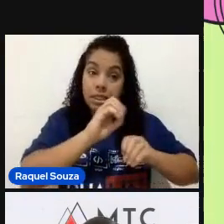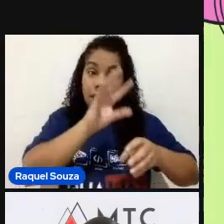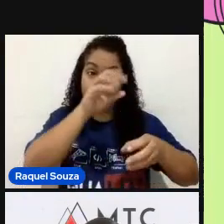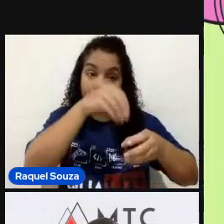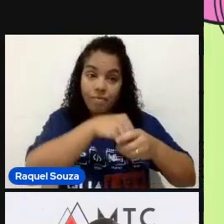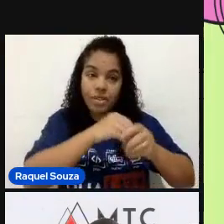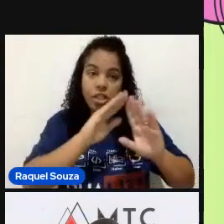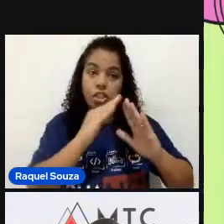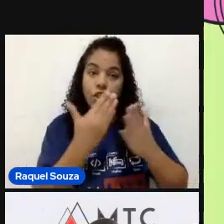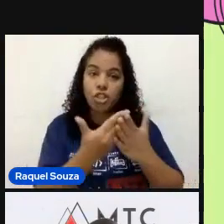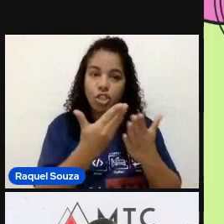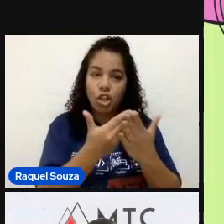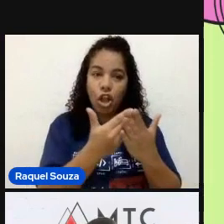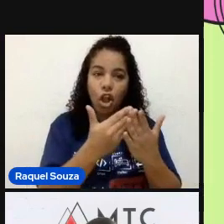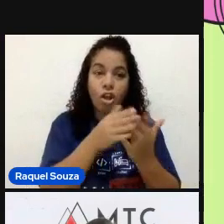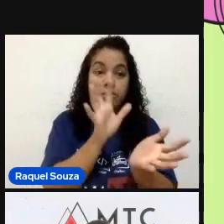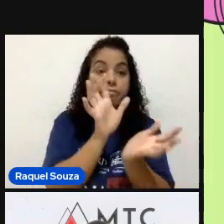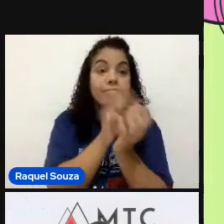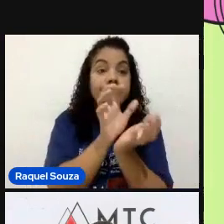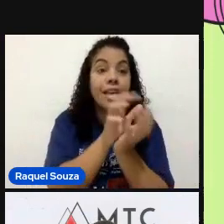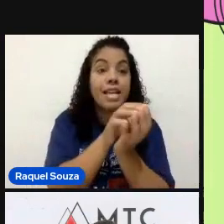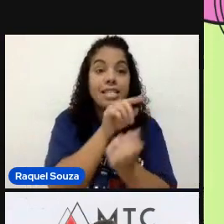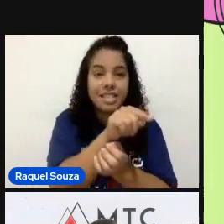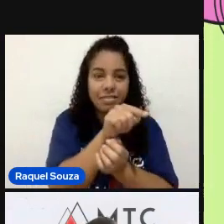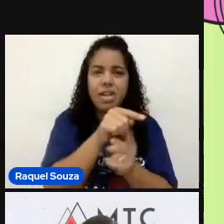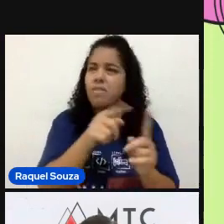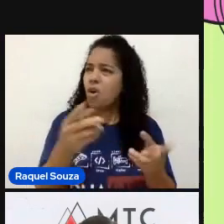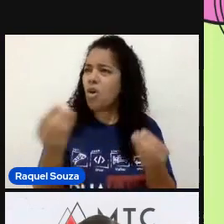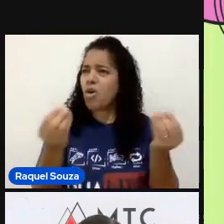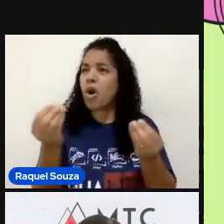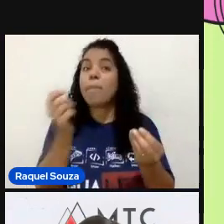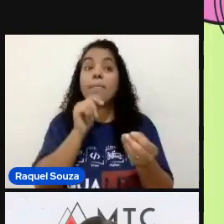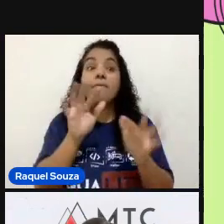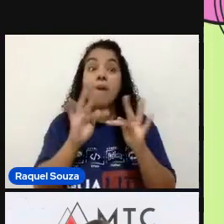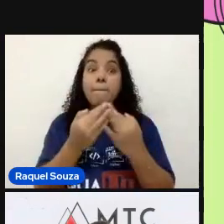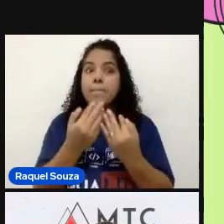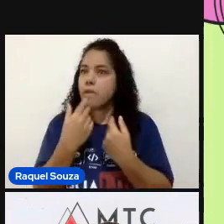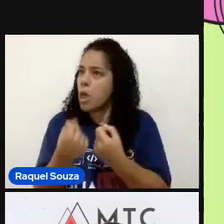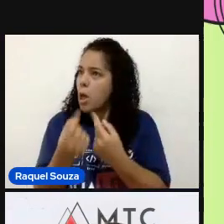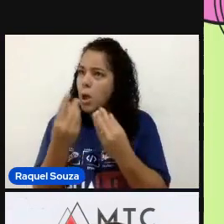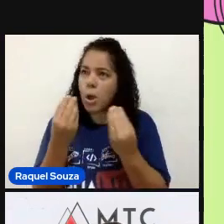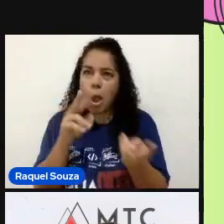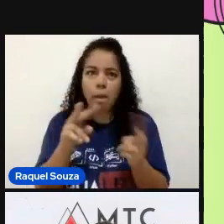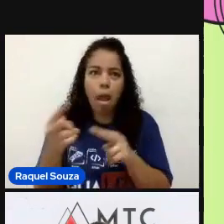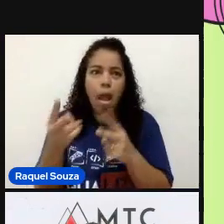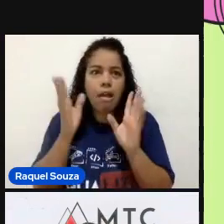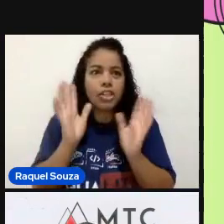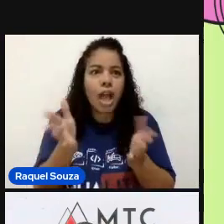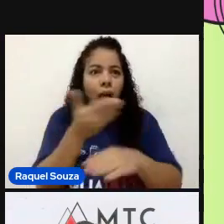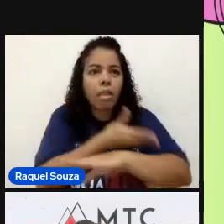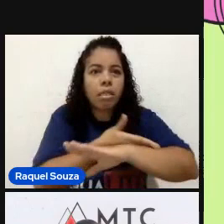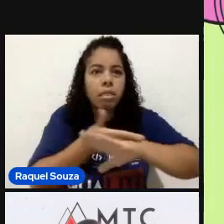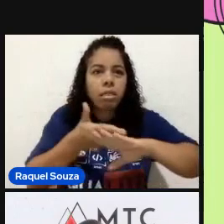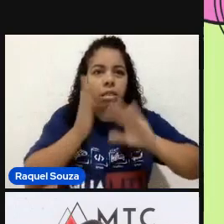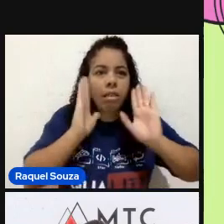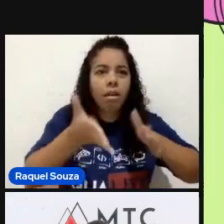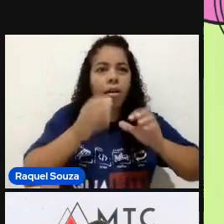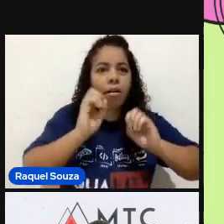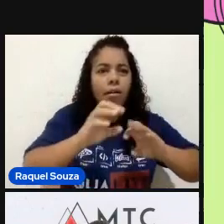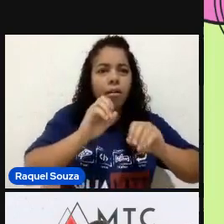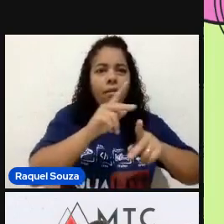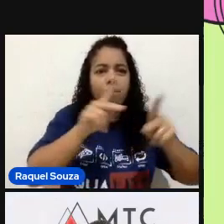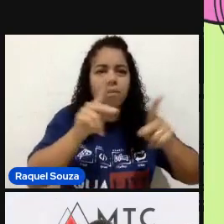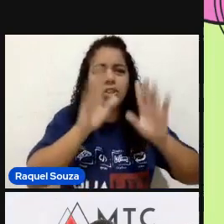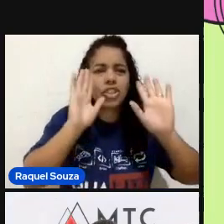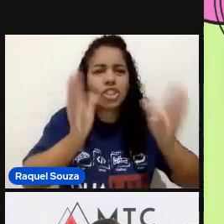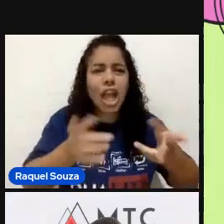família foi um choque. Como assim? Você já está estabilizada na sua profissão, você ensina em grandes escolas, por que é que